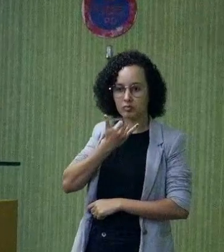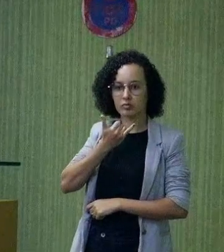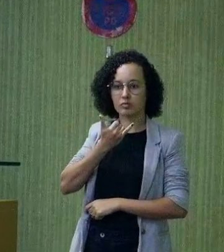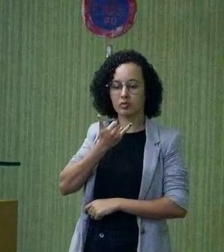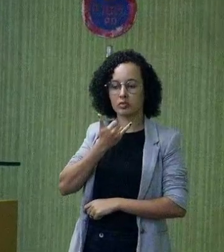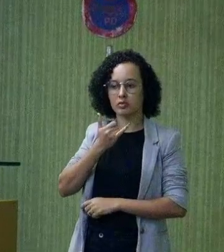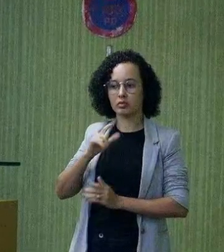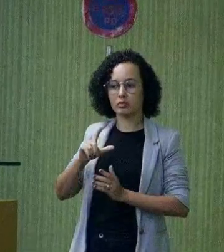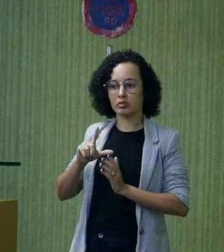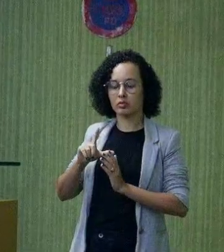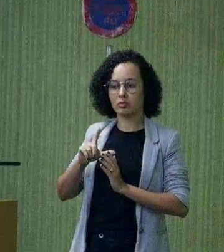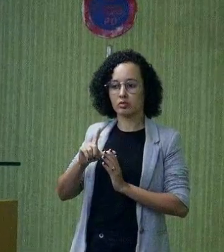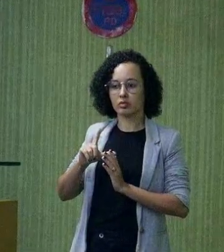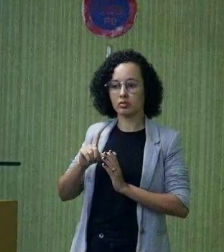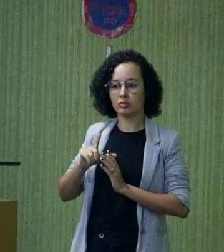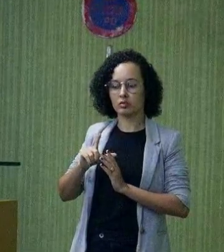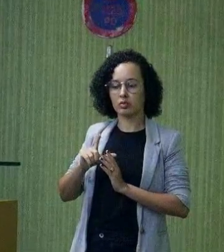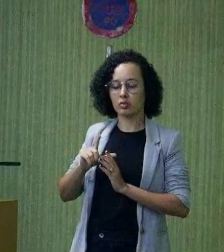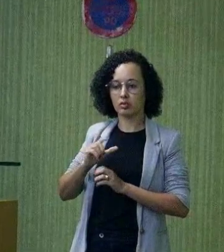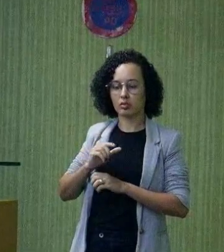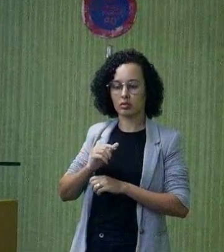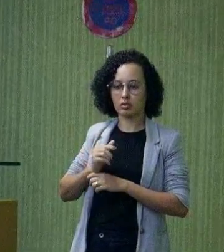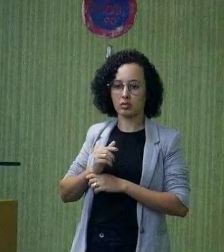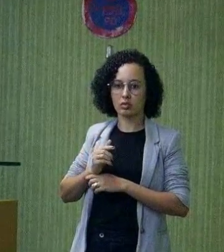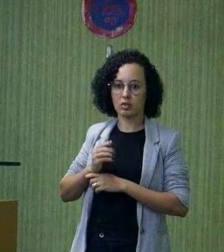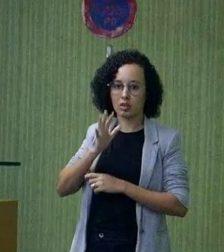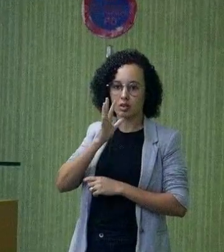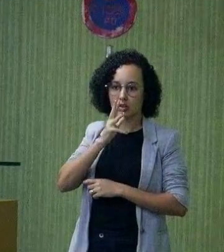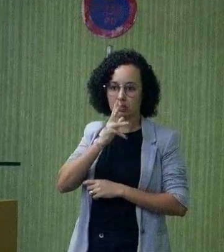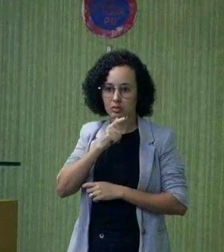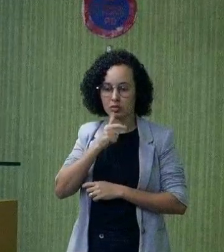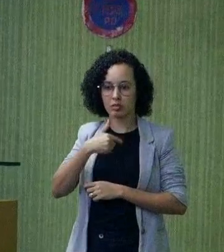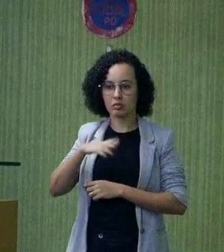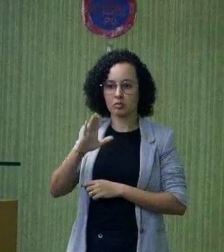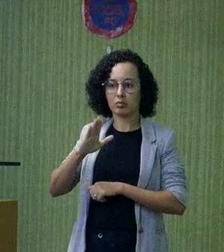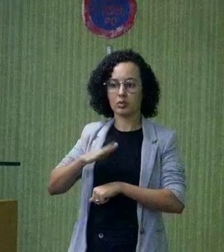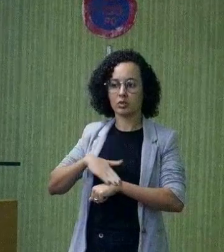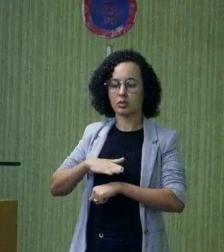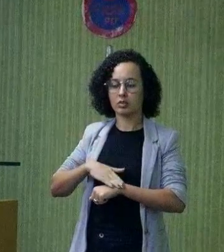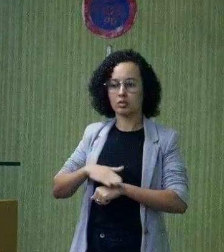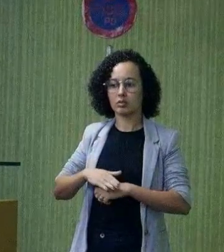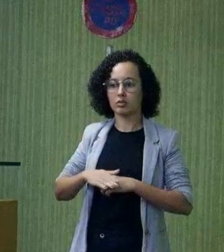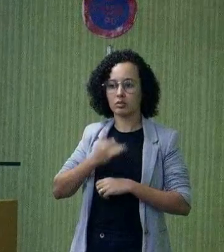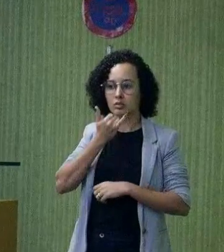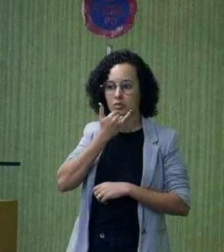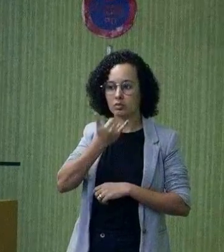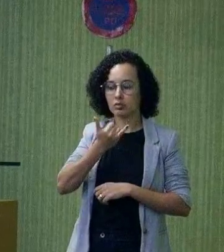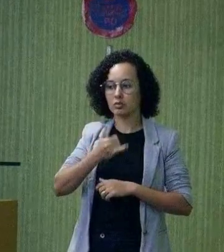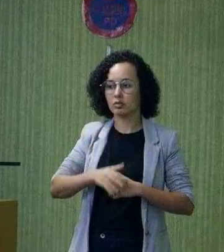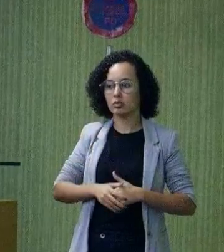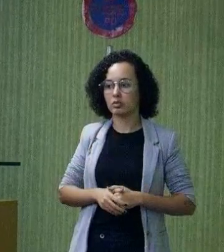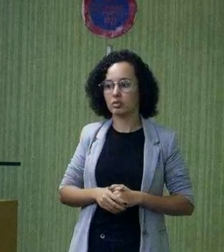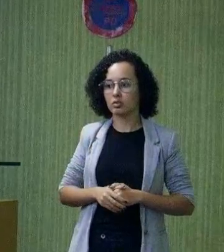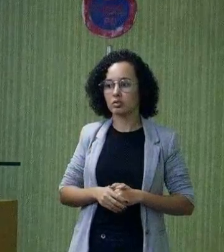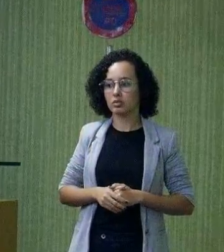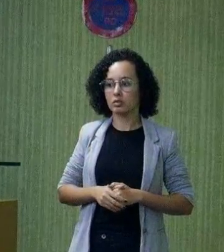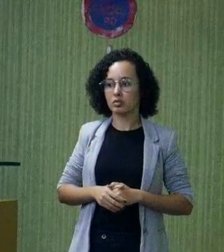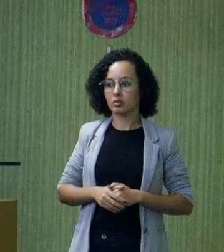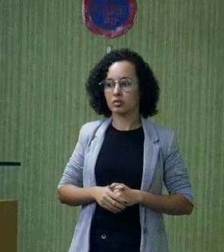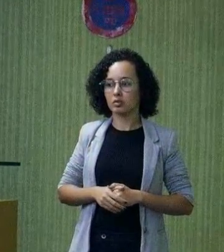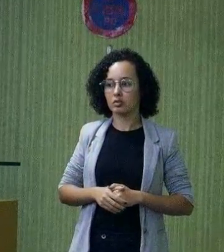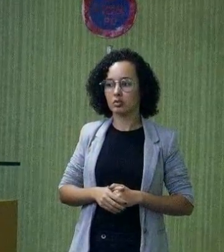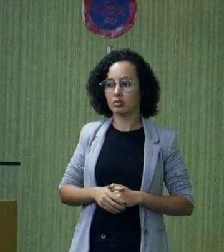eh eh mais tempo do que era o previsto eu peço desculpas e eu